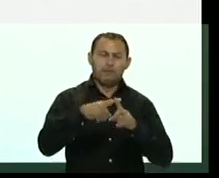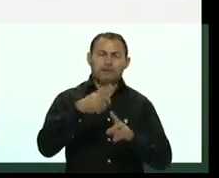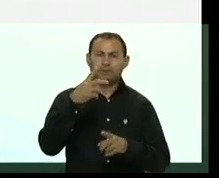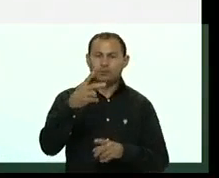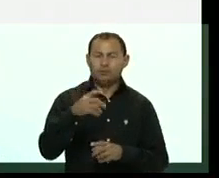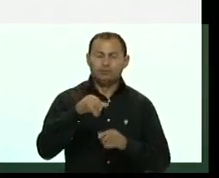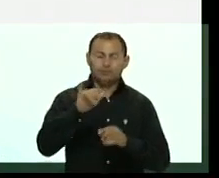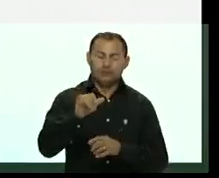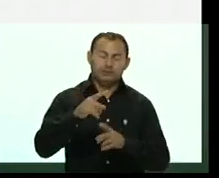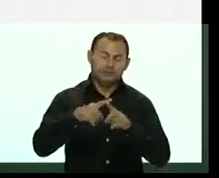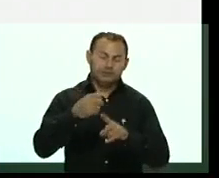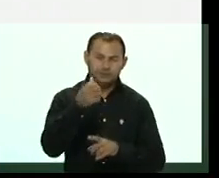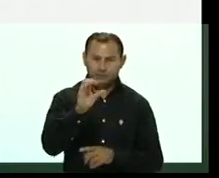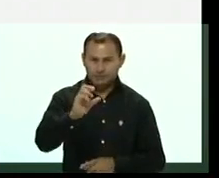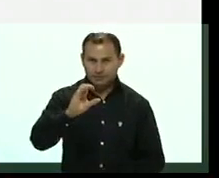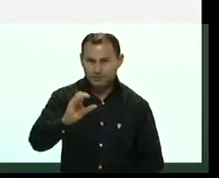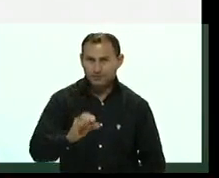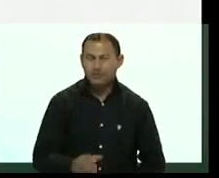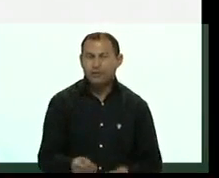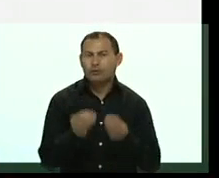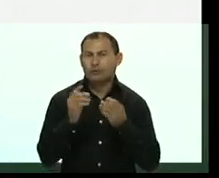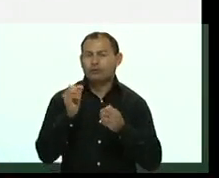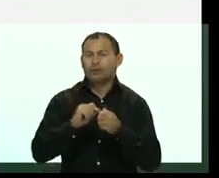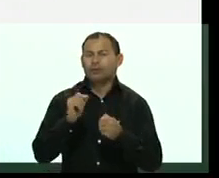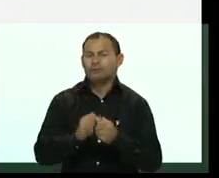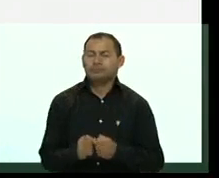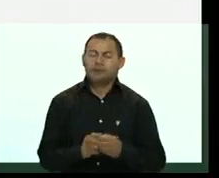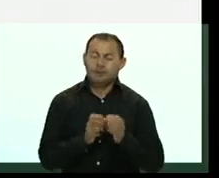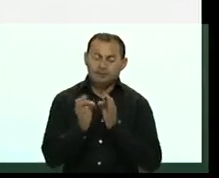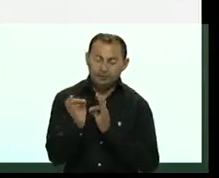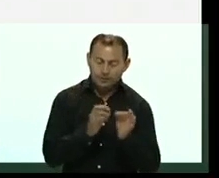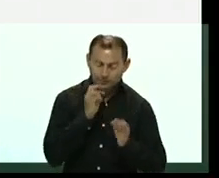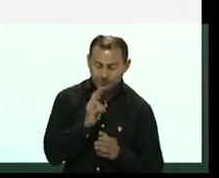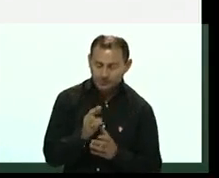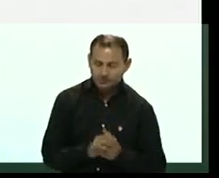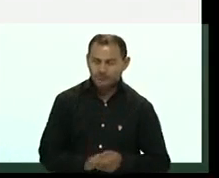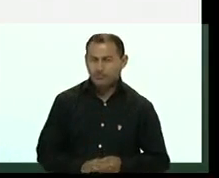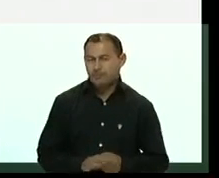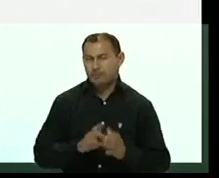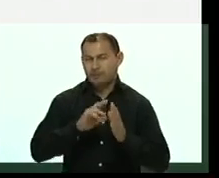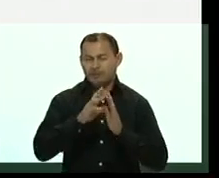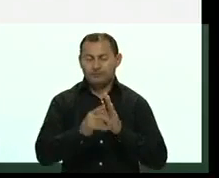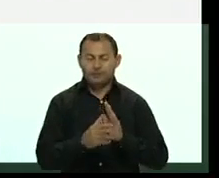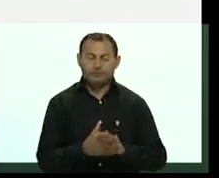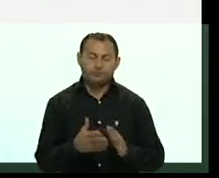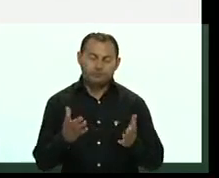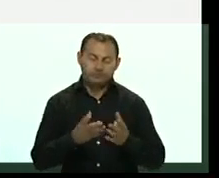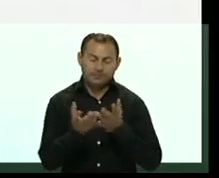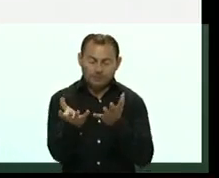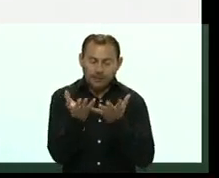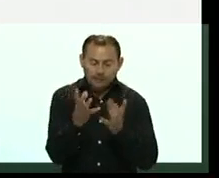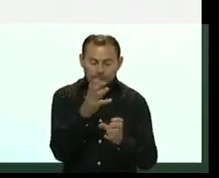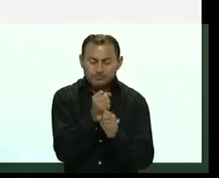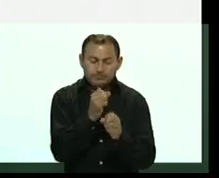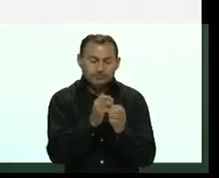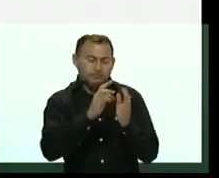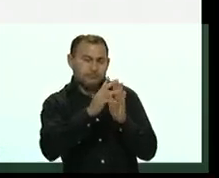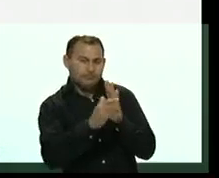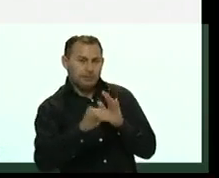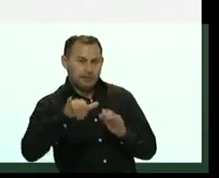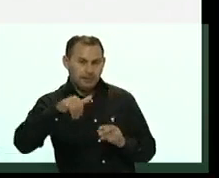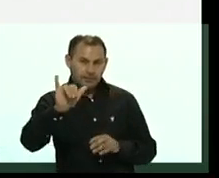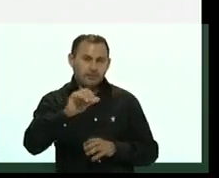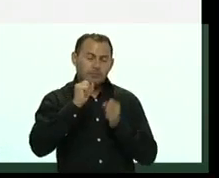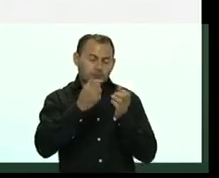2 elevado a 100. Como fazemos para resolver essa derivada? Então, se eu quero calcular a derivada desse y,